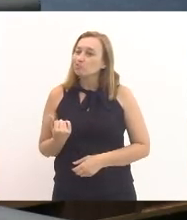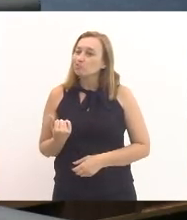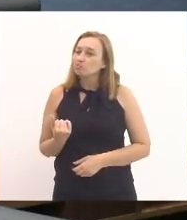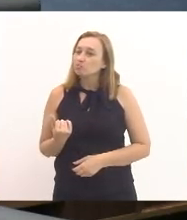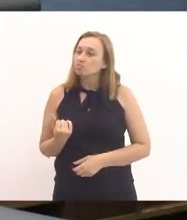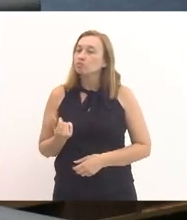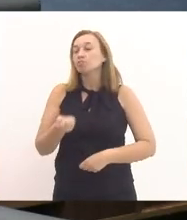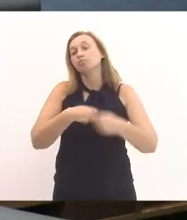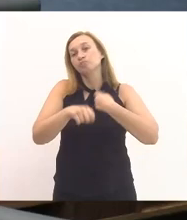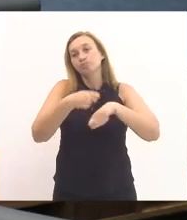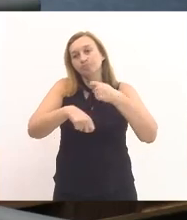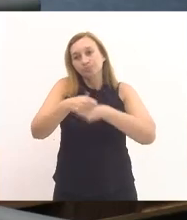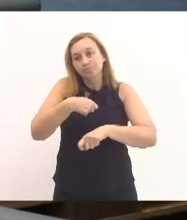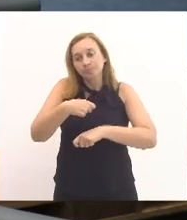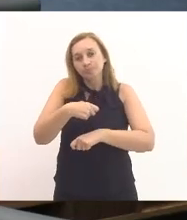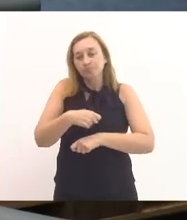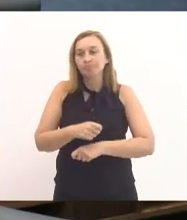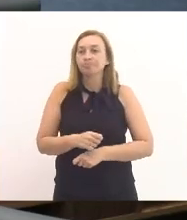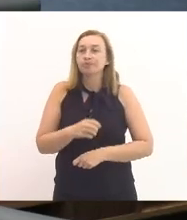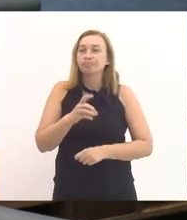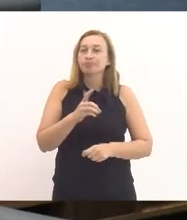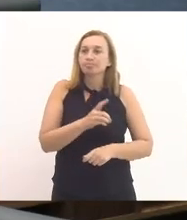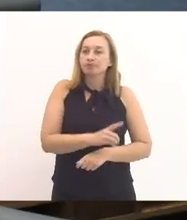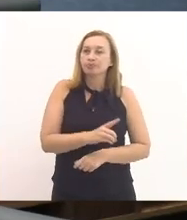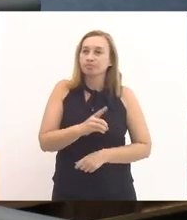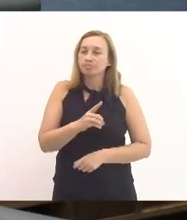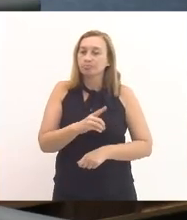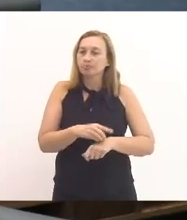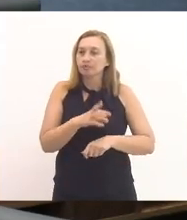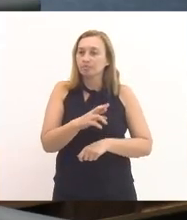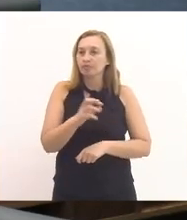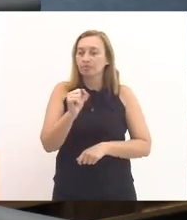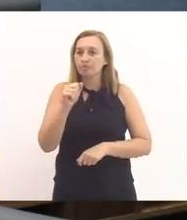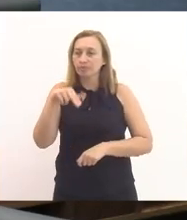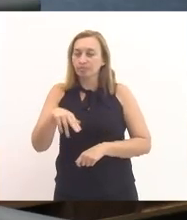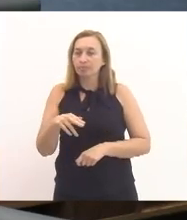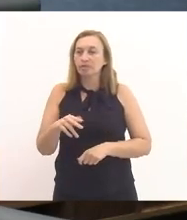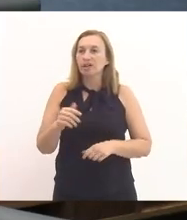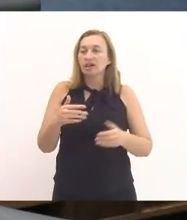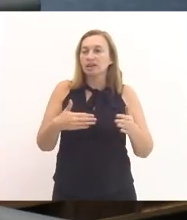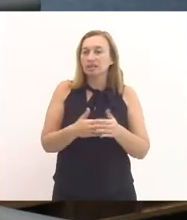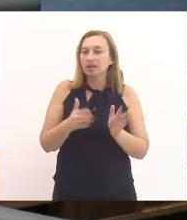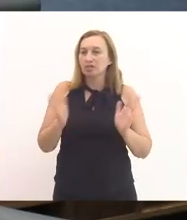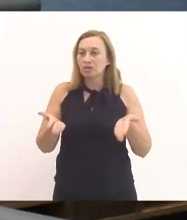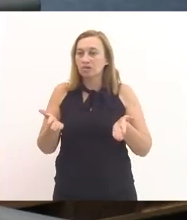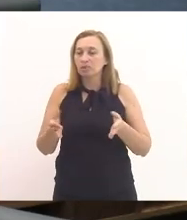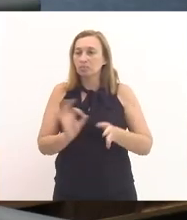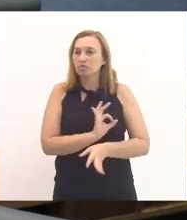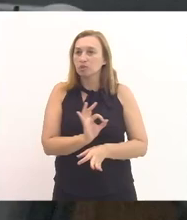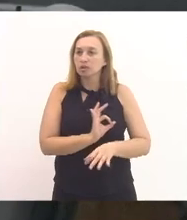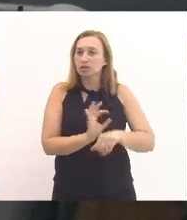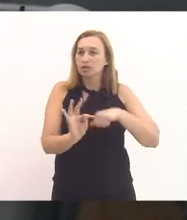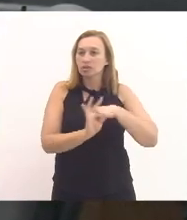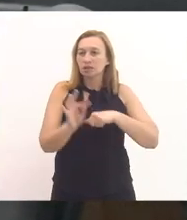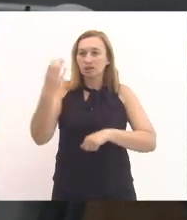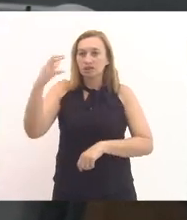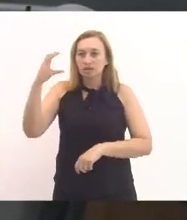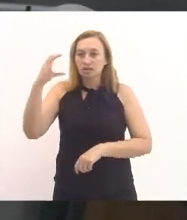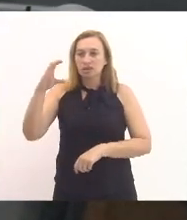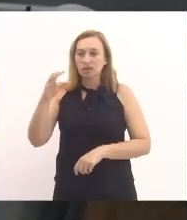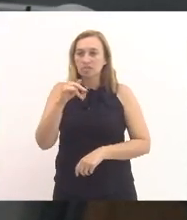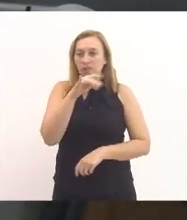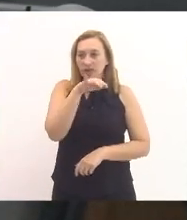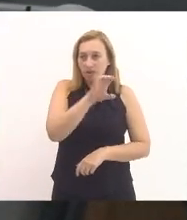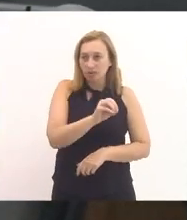da administração desde Doutor alan' até agora em relação a polícia técnica científica temos de primeira vez um perito Lu